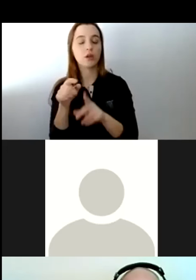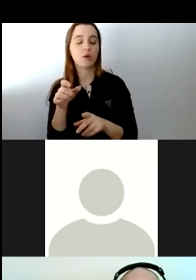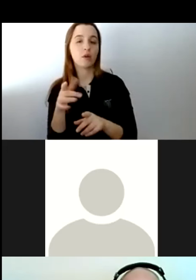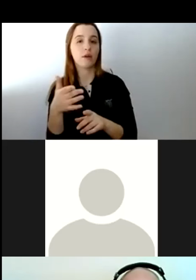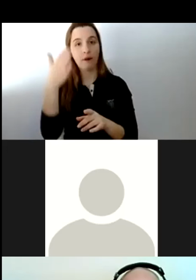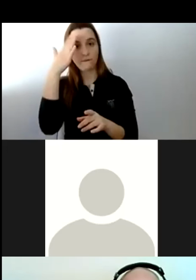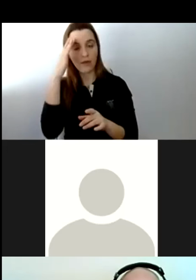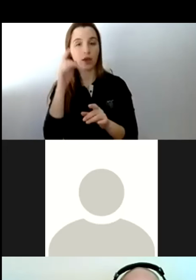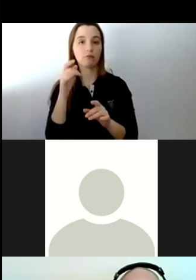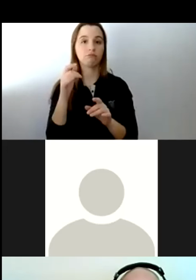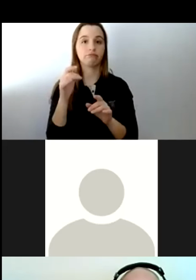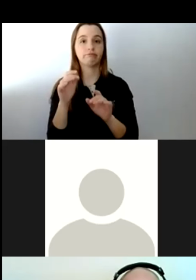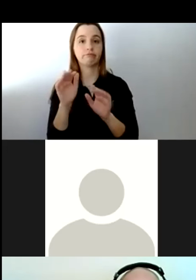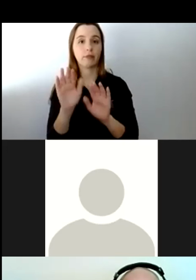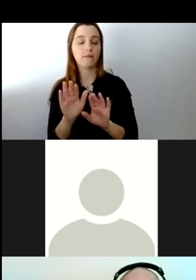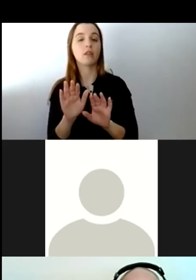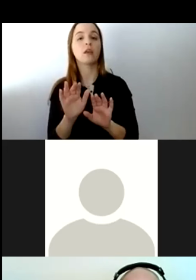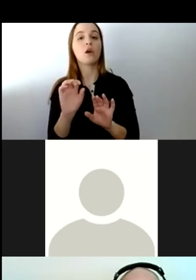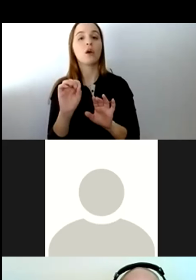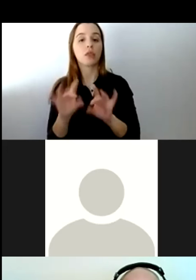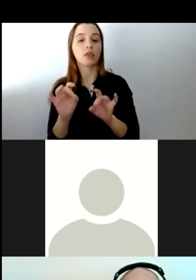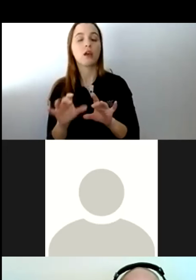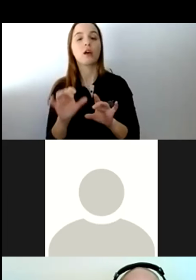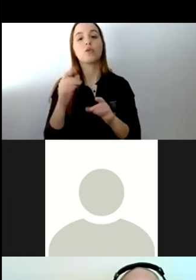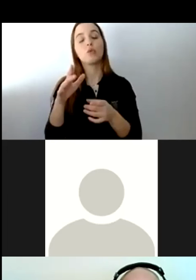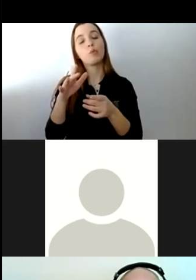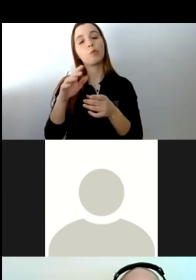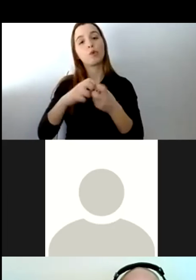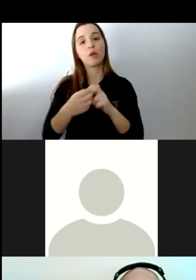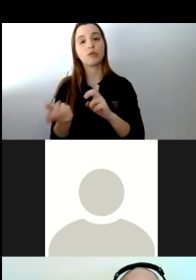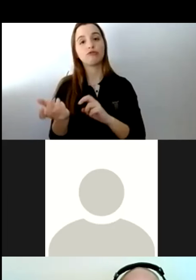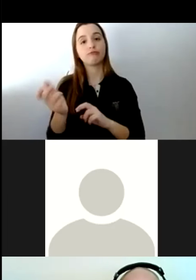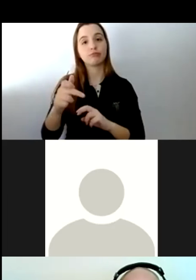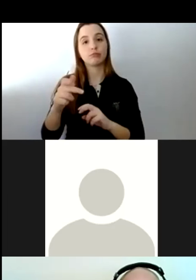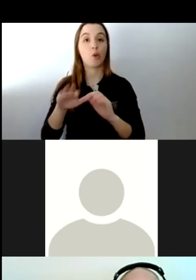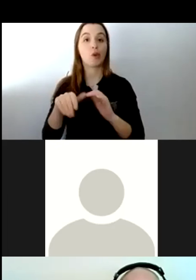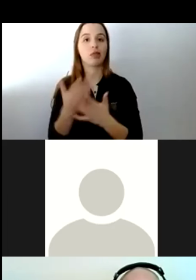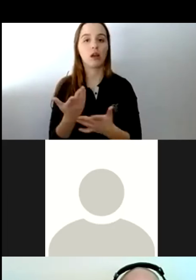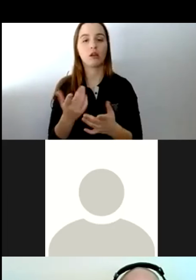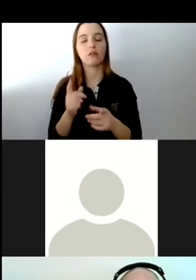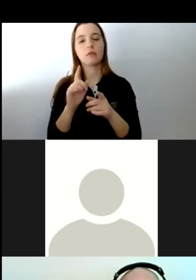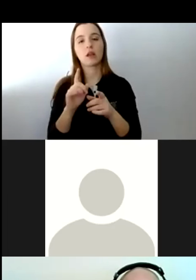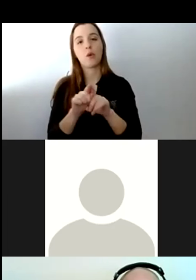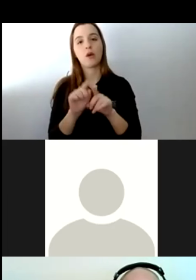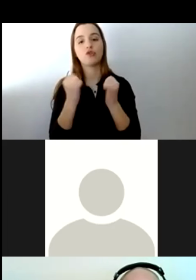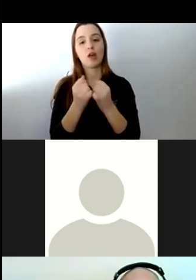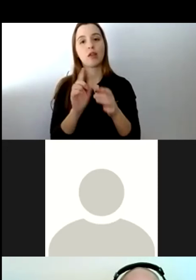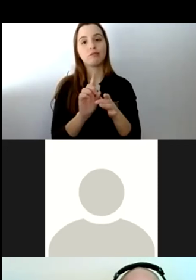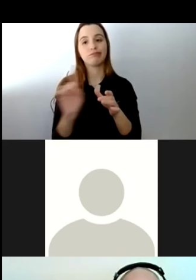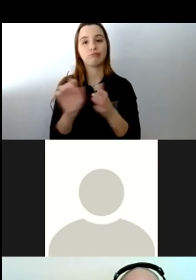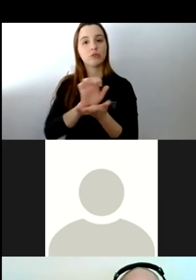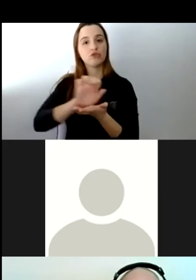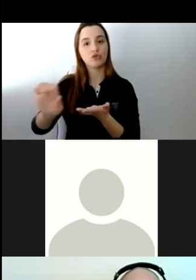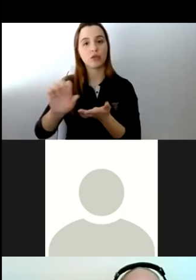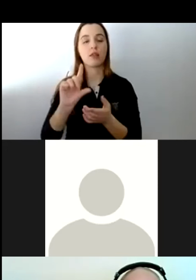de problemas geradores ou gerados por situações de exclusão social e, em certos